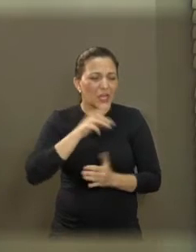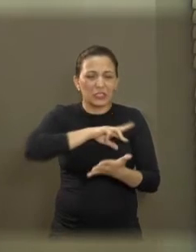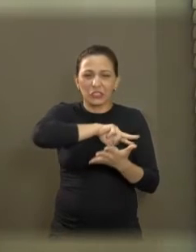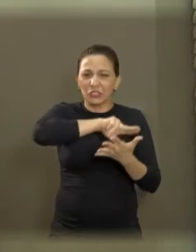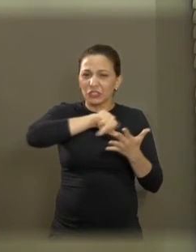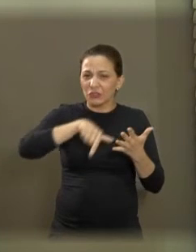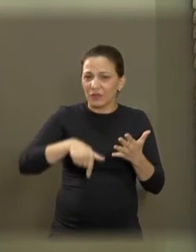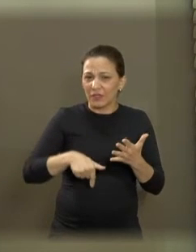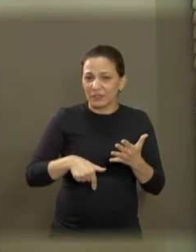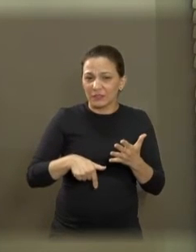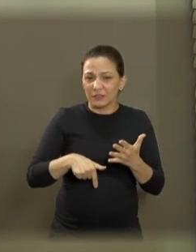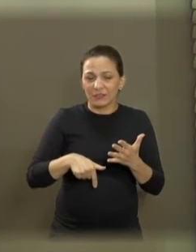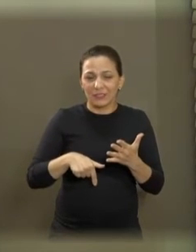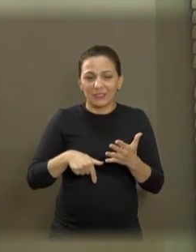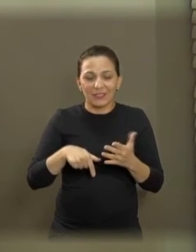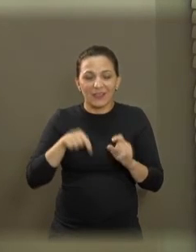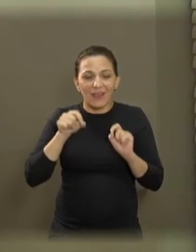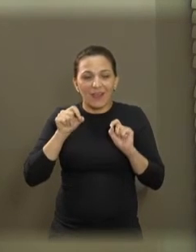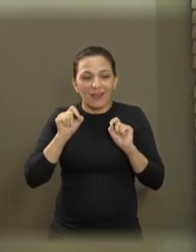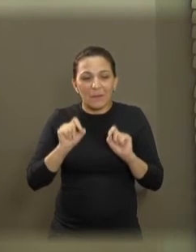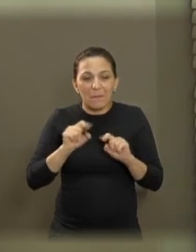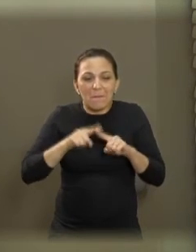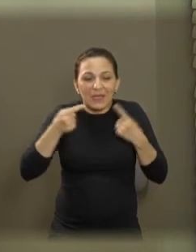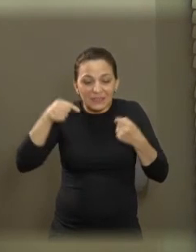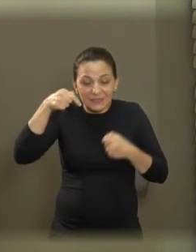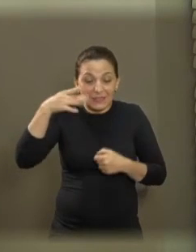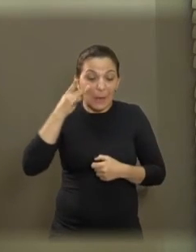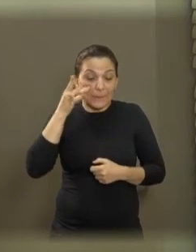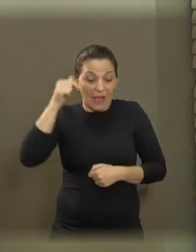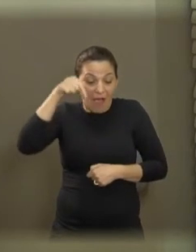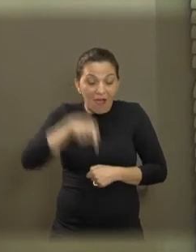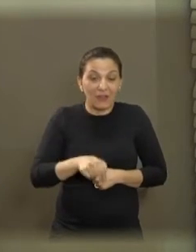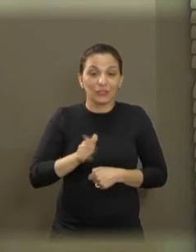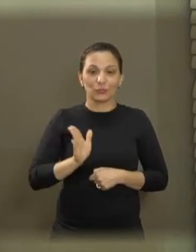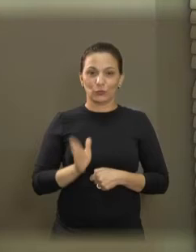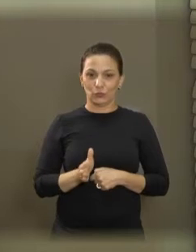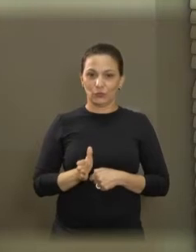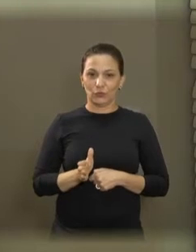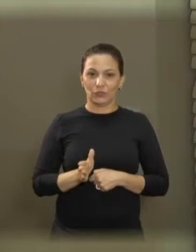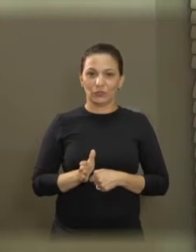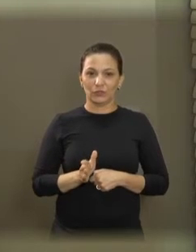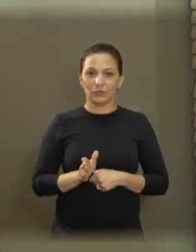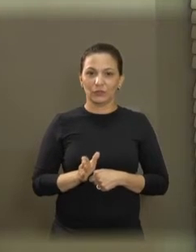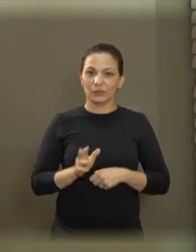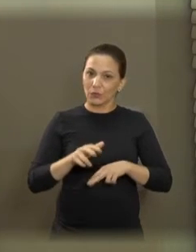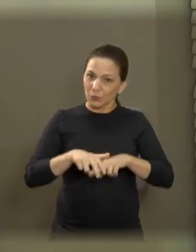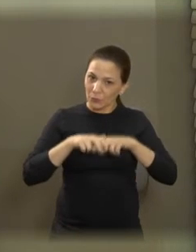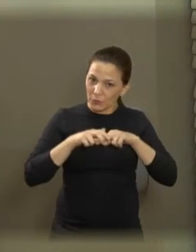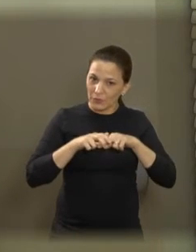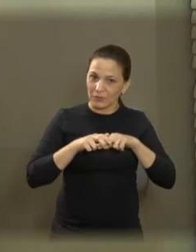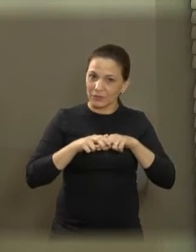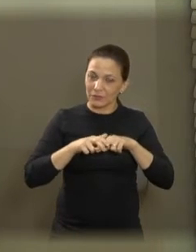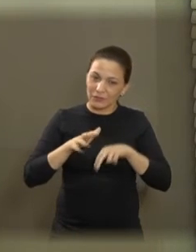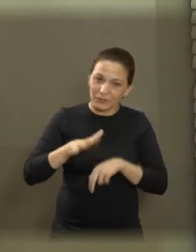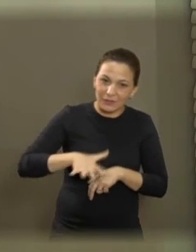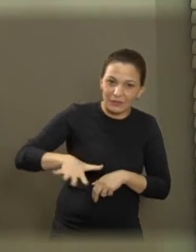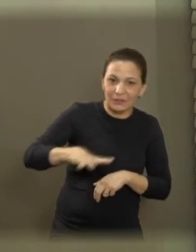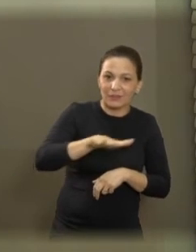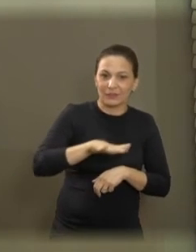não estarmos aqui. Mas aqui estamos. Então, com relação a esta conjunção